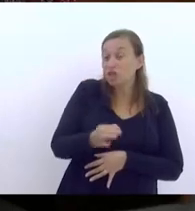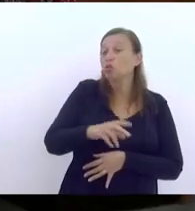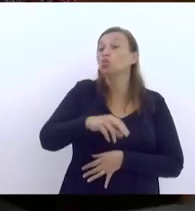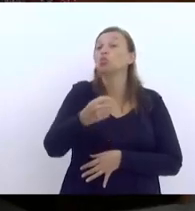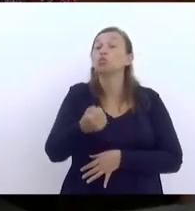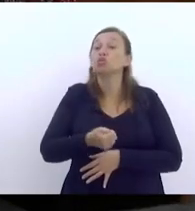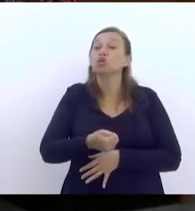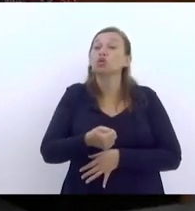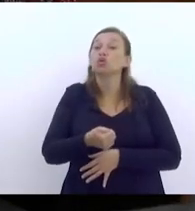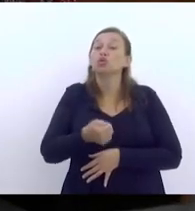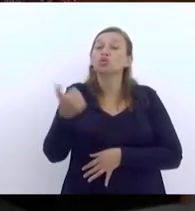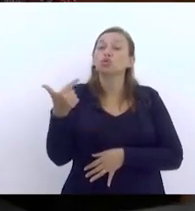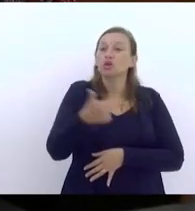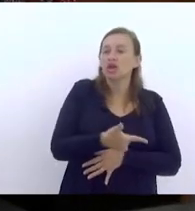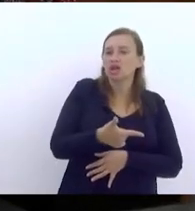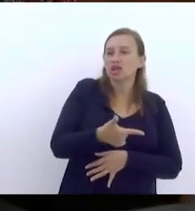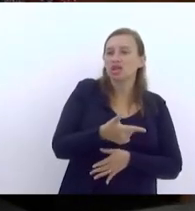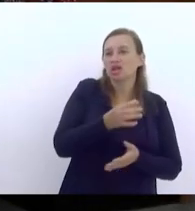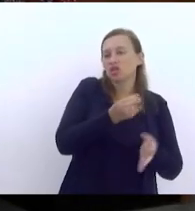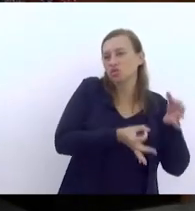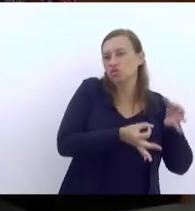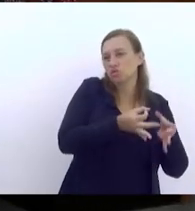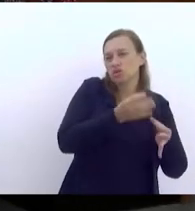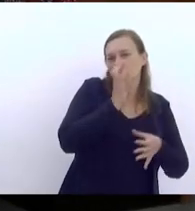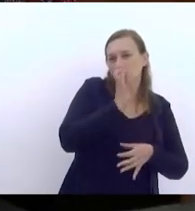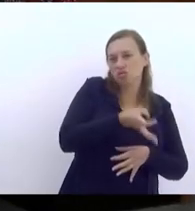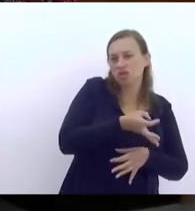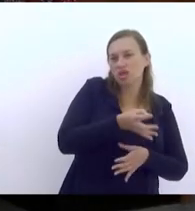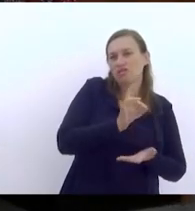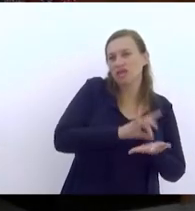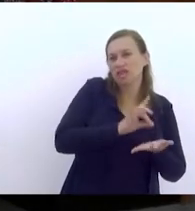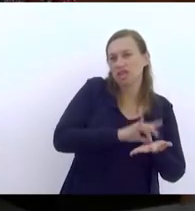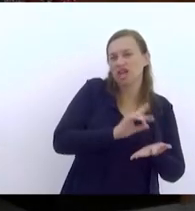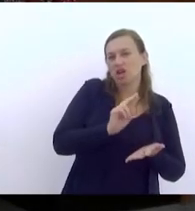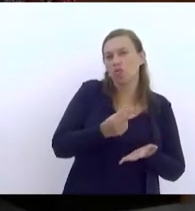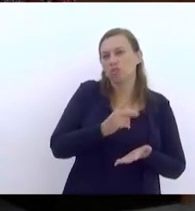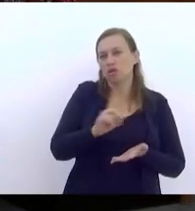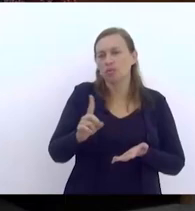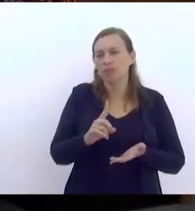julgando é realmente verdadeiro, porque os conceitos de